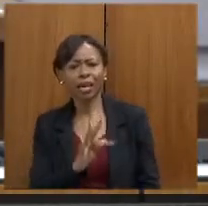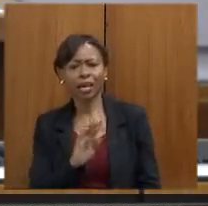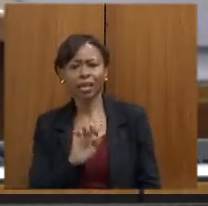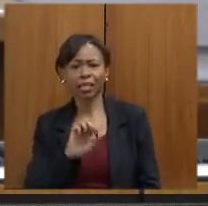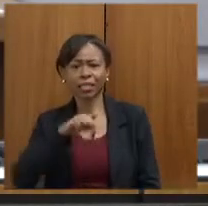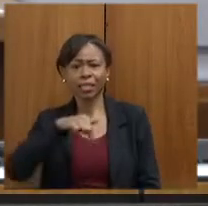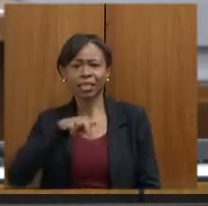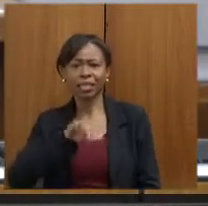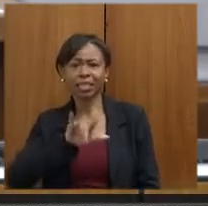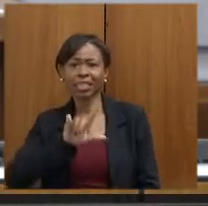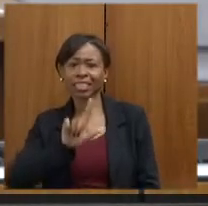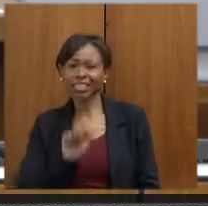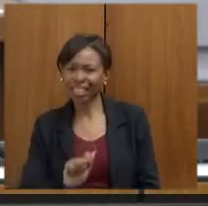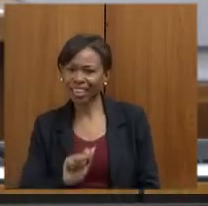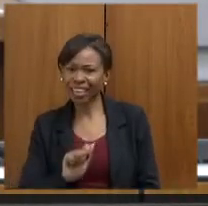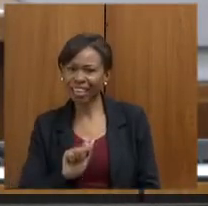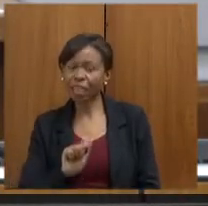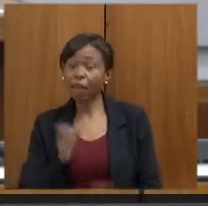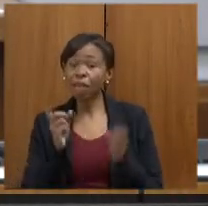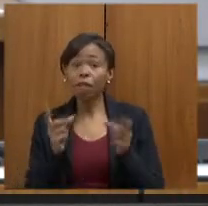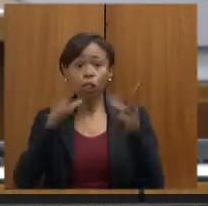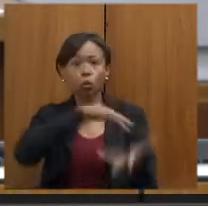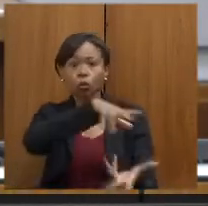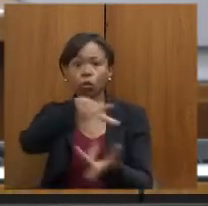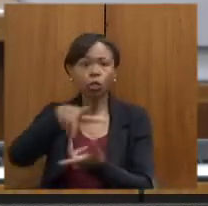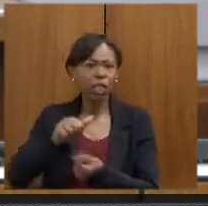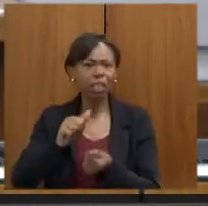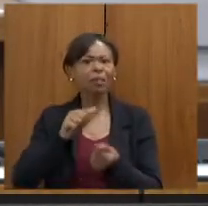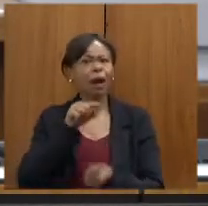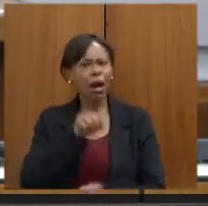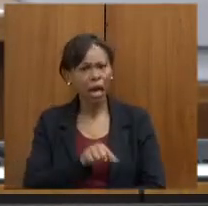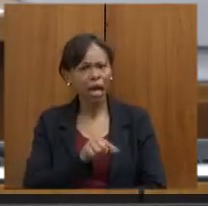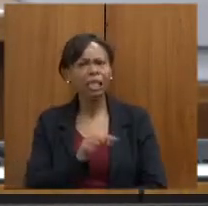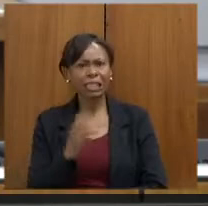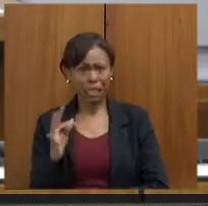com qualidade com padrão de qualidade com